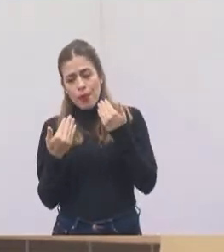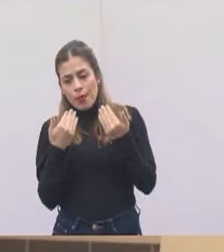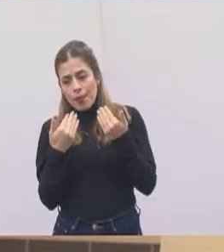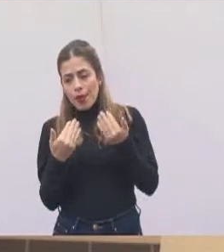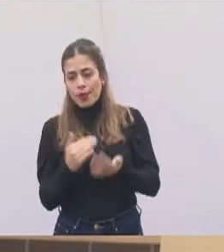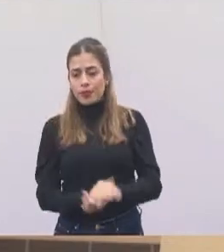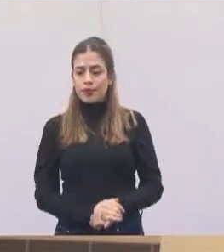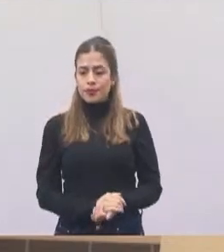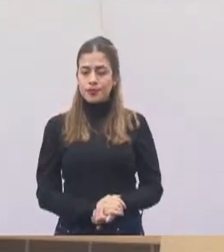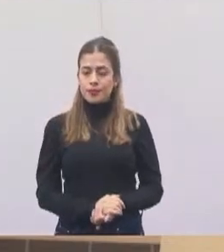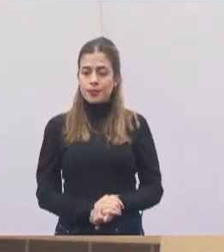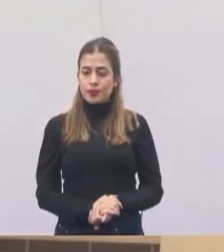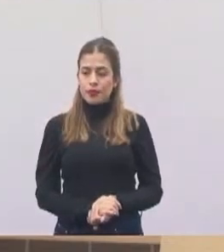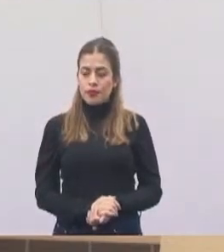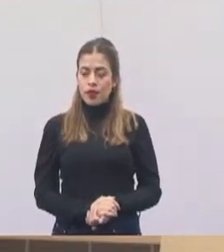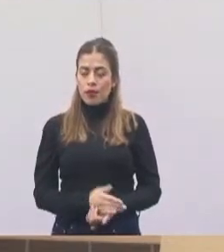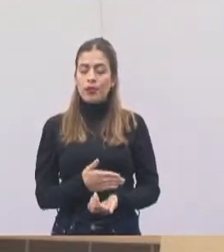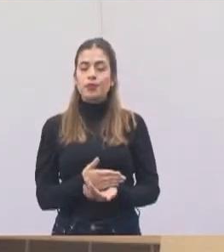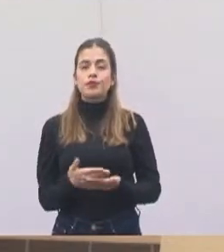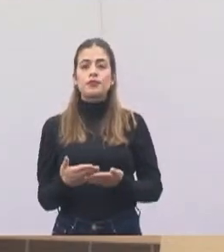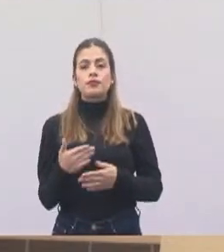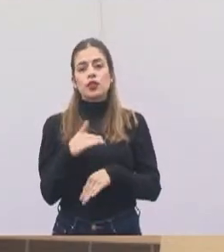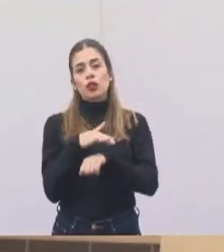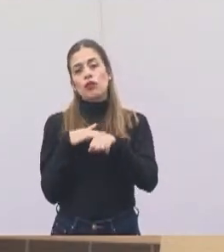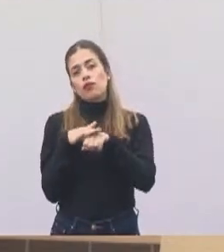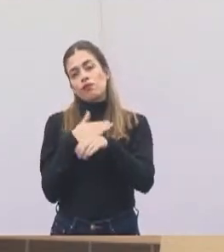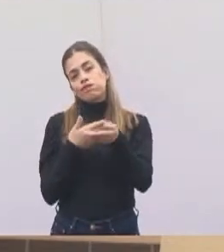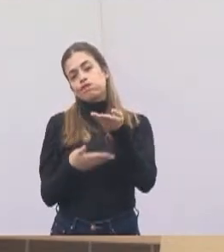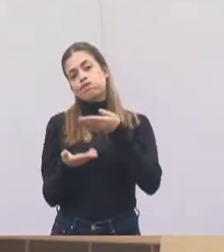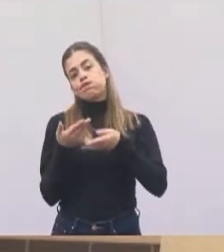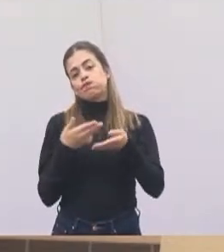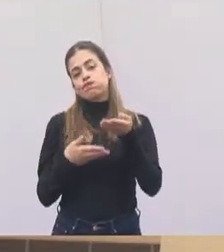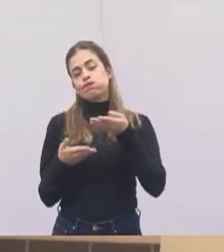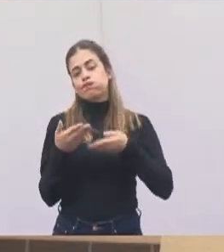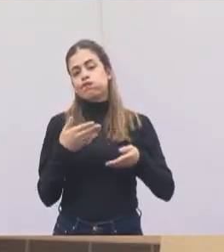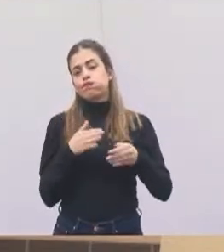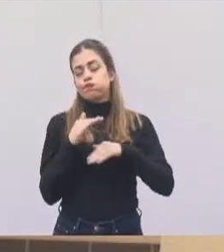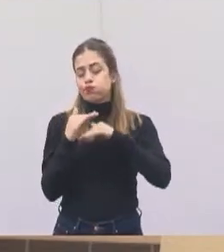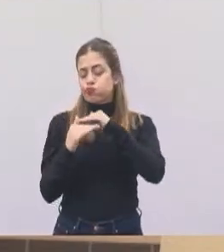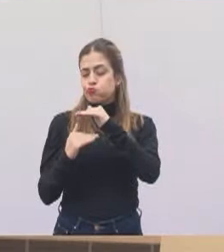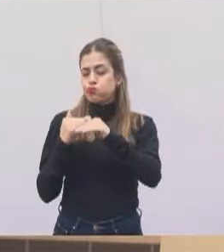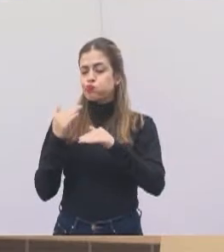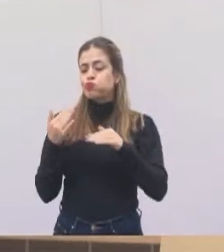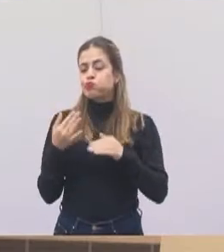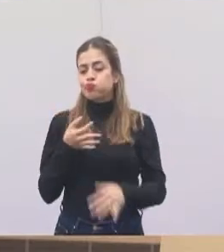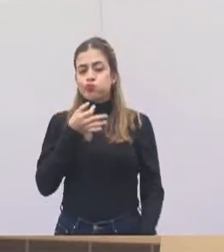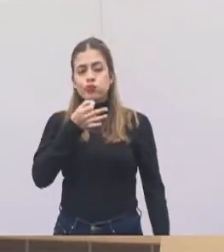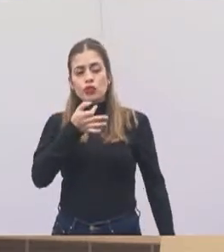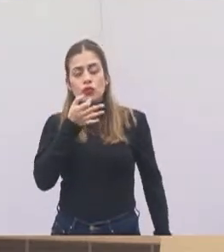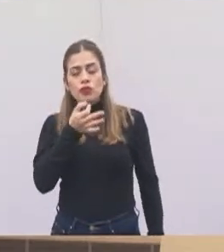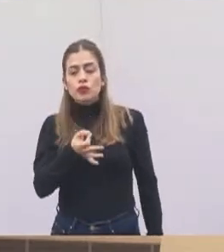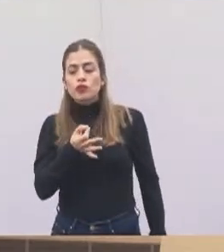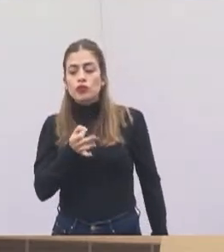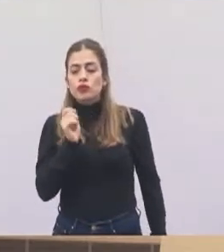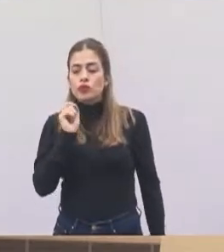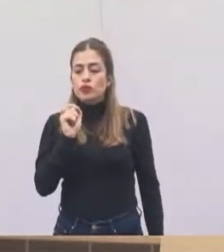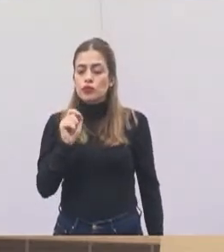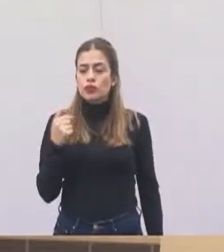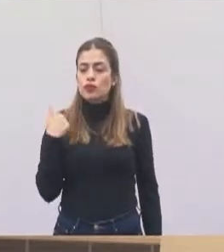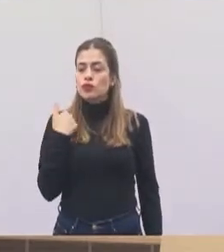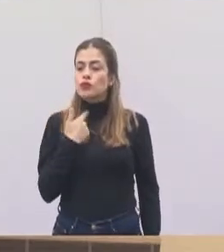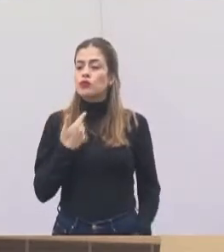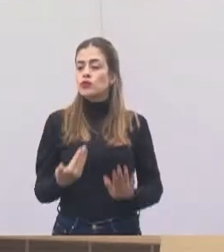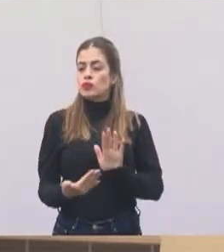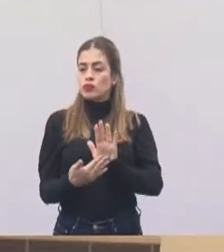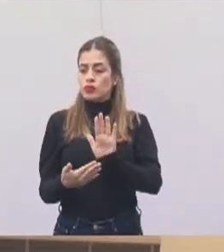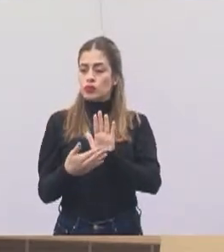Eu parto desta primícia: conversar, construir, sugerir aquilo que nos foi proposto,